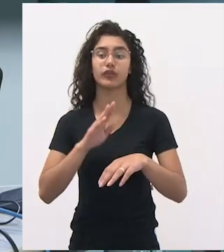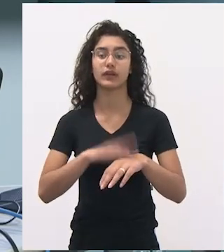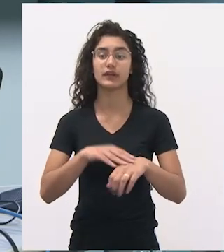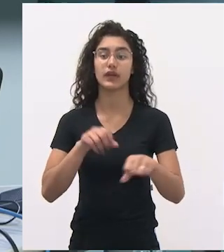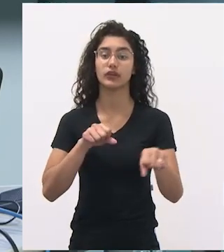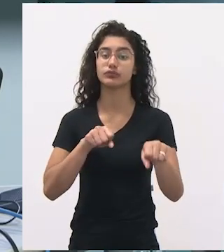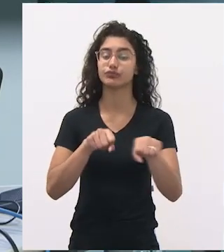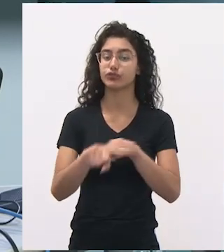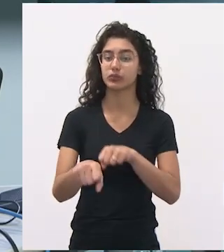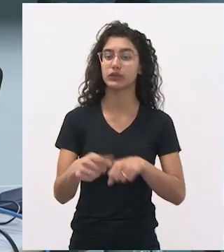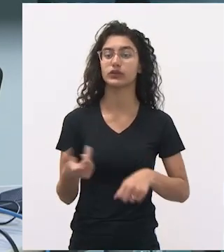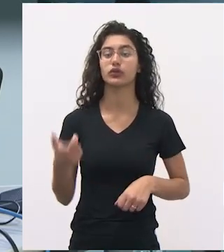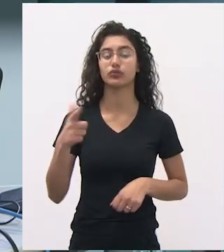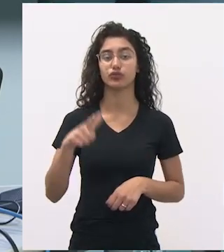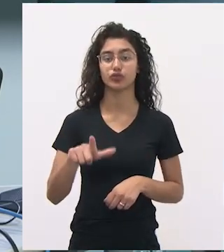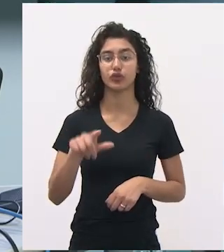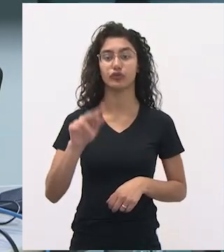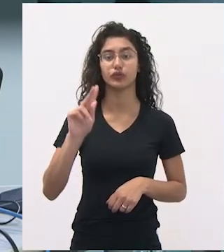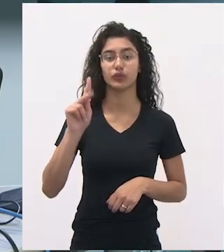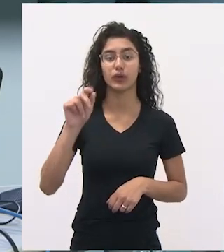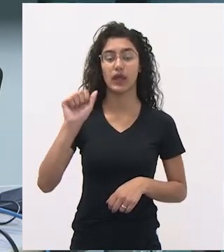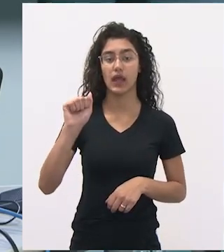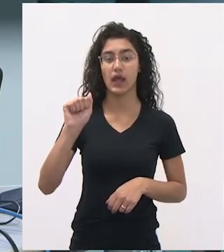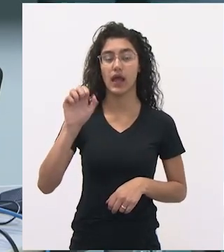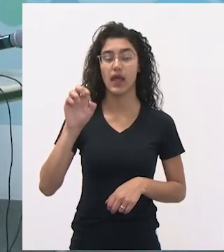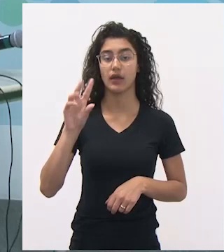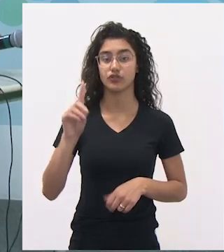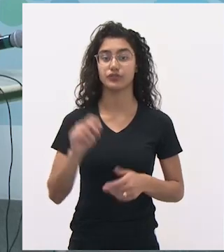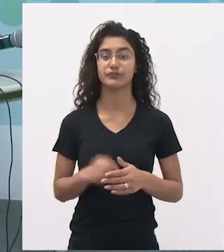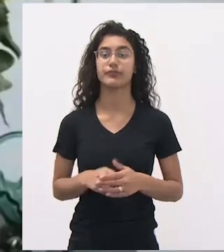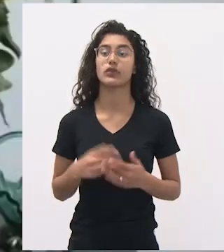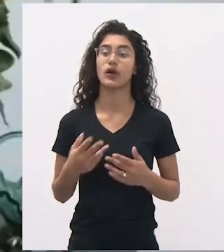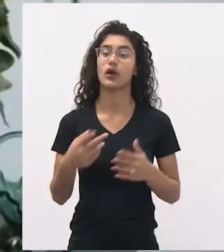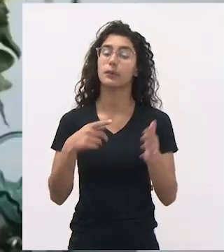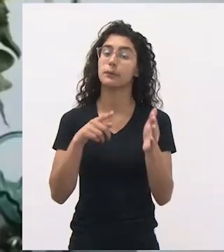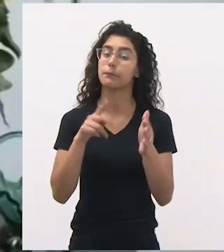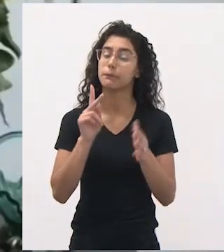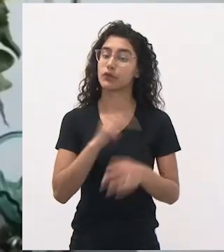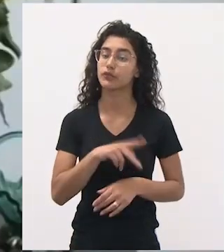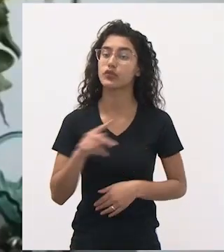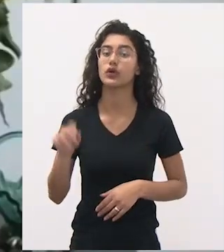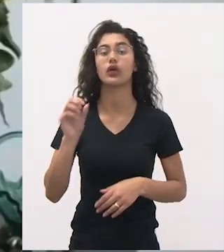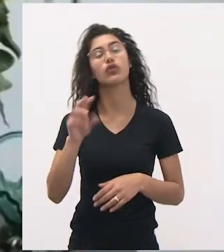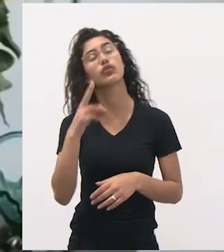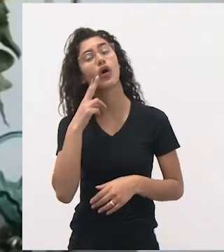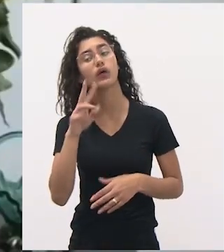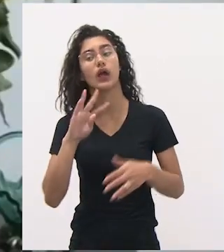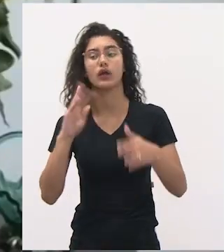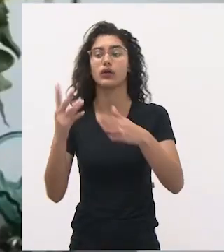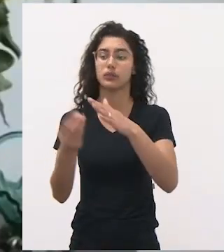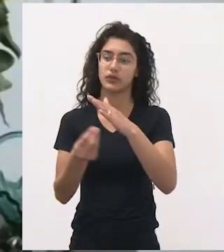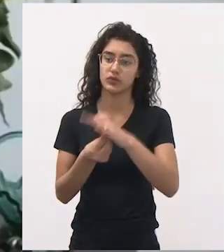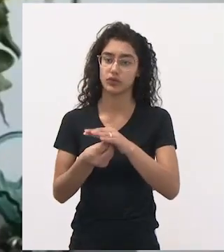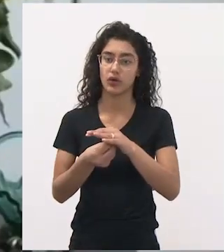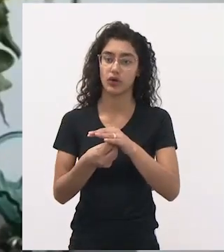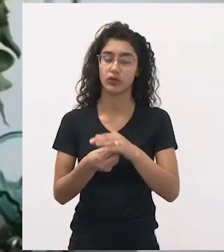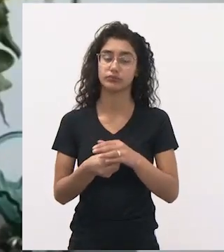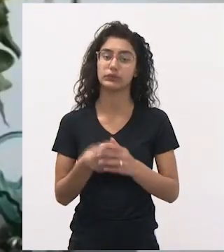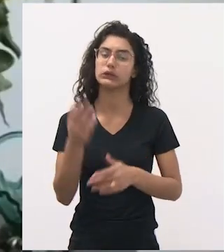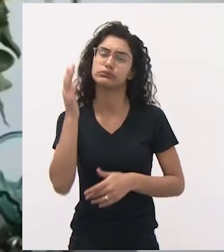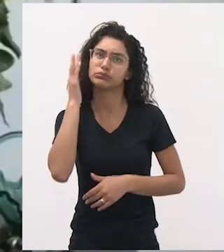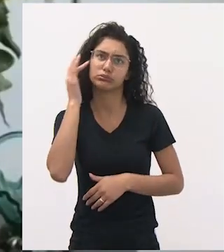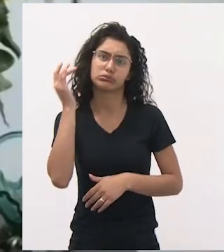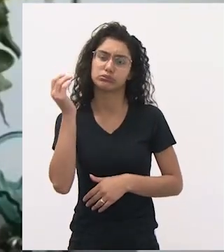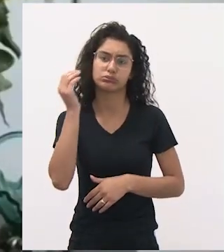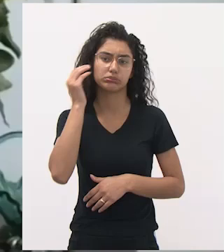do CAED, né? Do CAED? Uhum. Olha, professora, é só olhar lá no repositório. Mas eu não sei, eu preciso